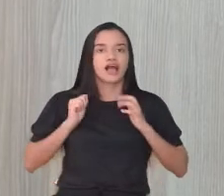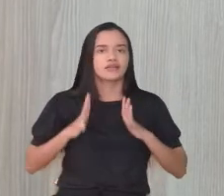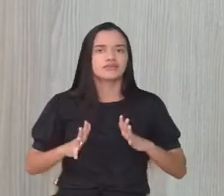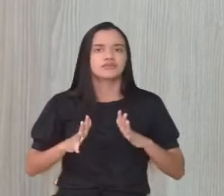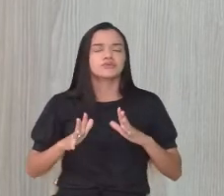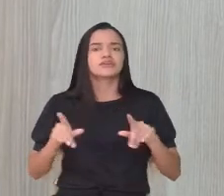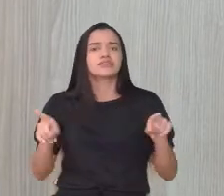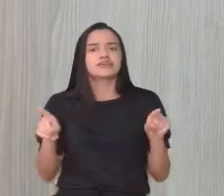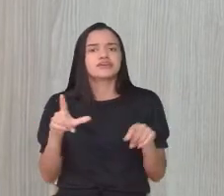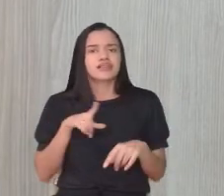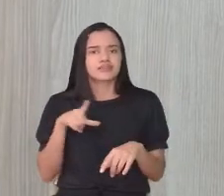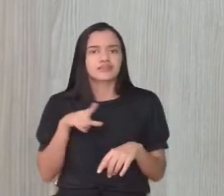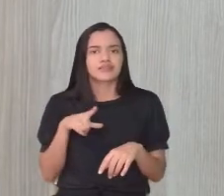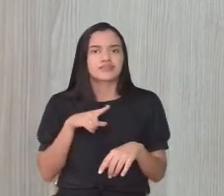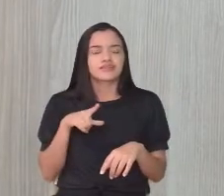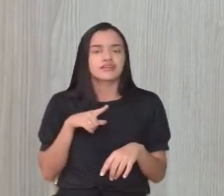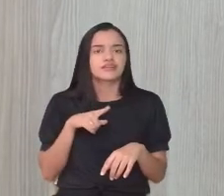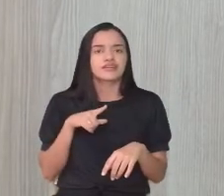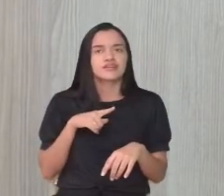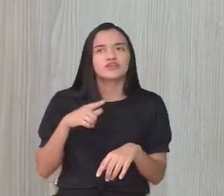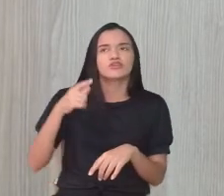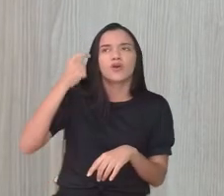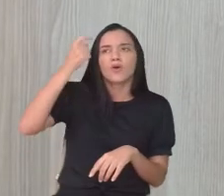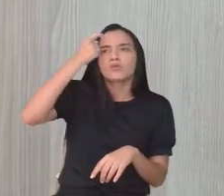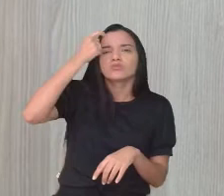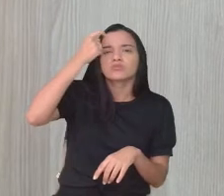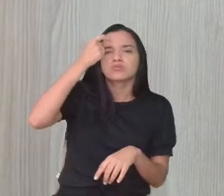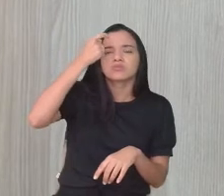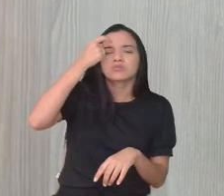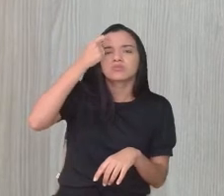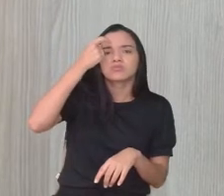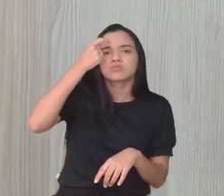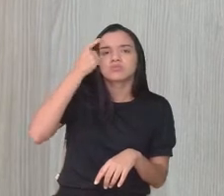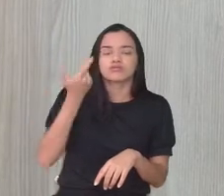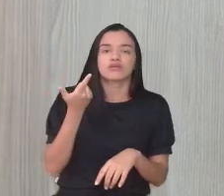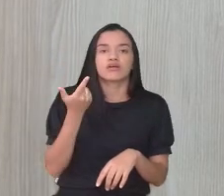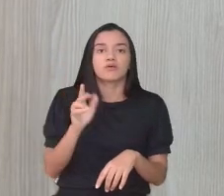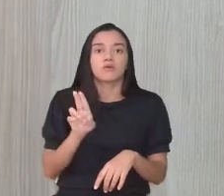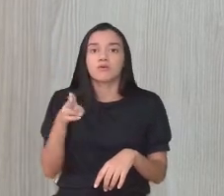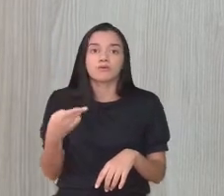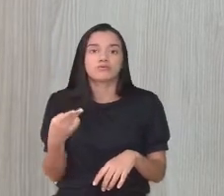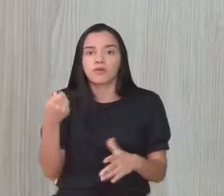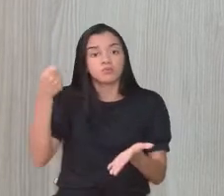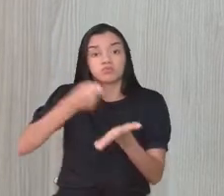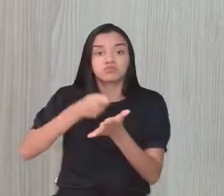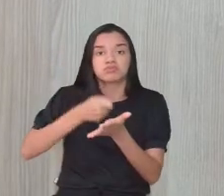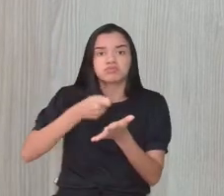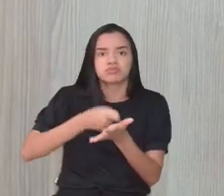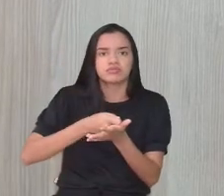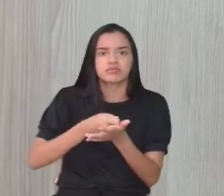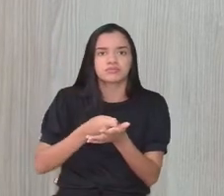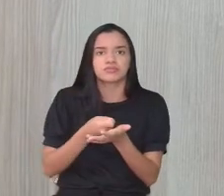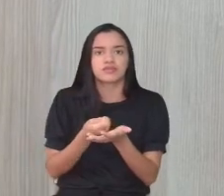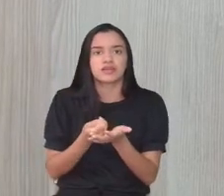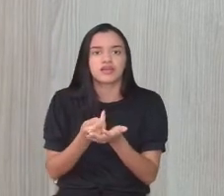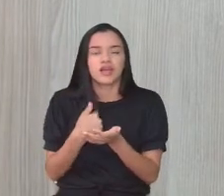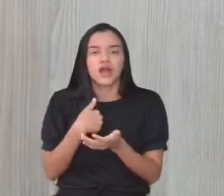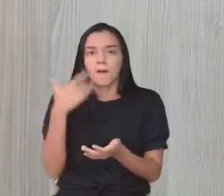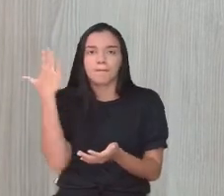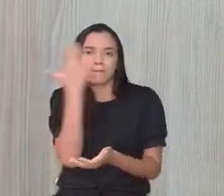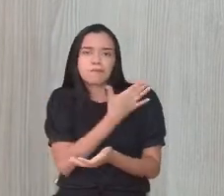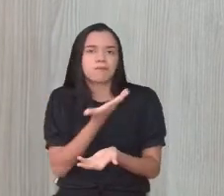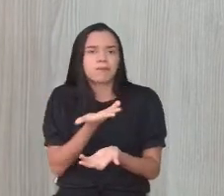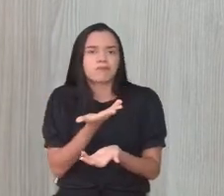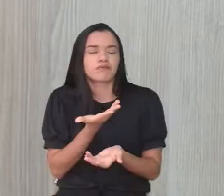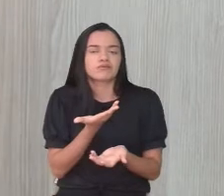tem, quando você coloca o seu juízo, né? Quando você condena ou não condena. Ou se você condena de cara, ou se você,